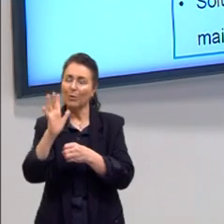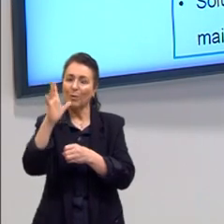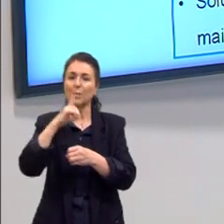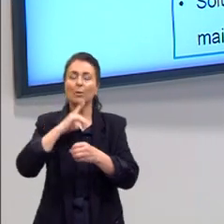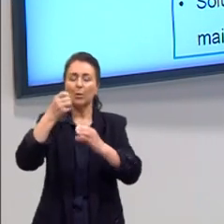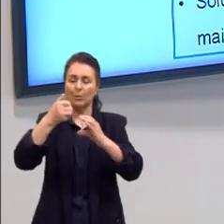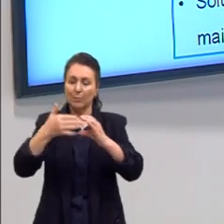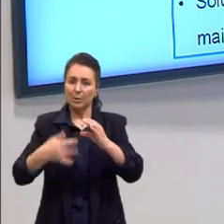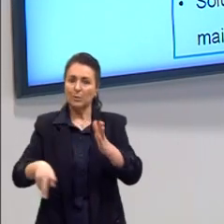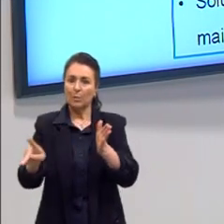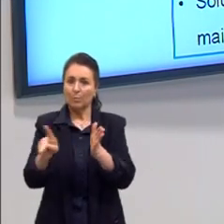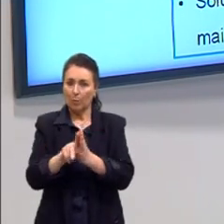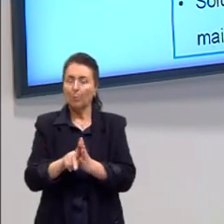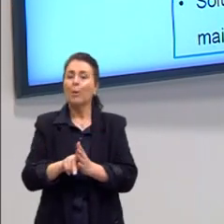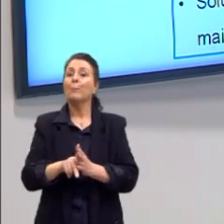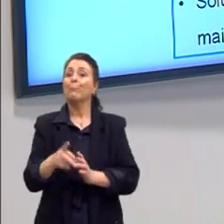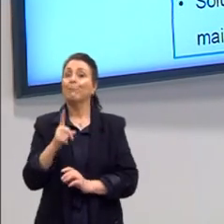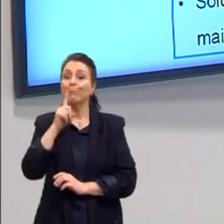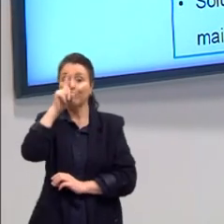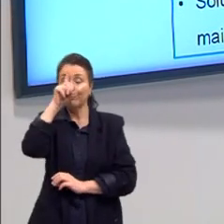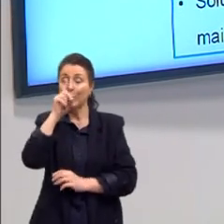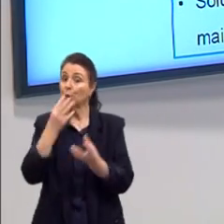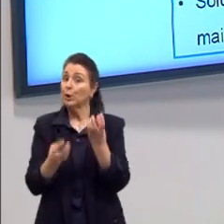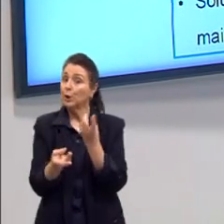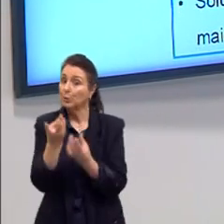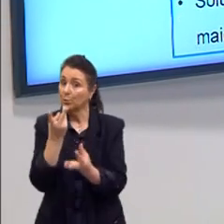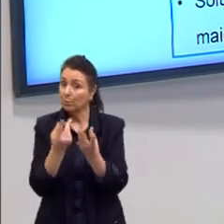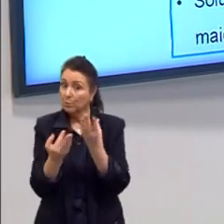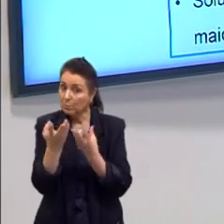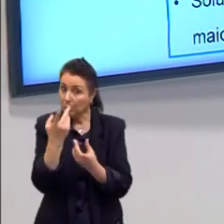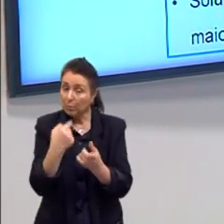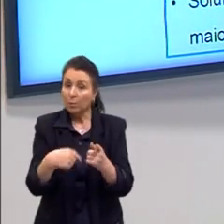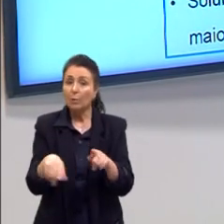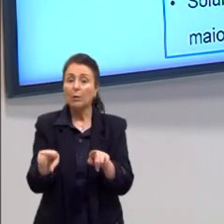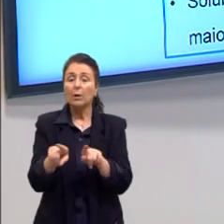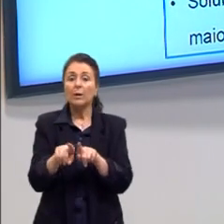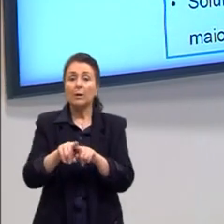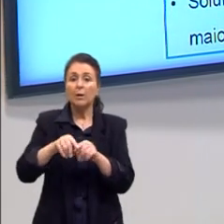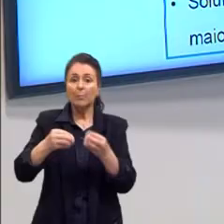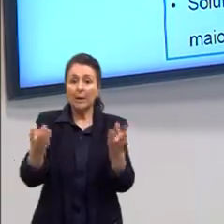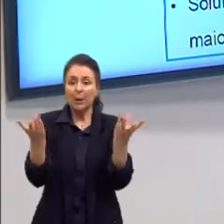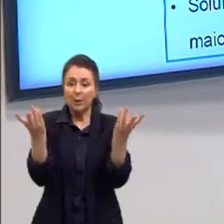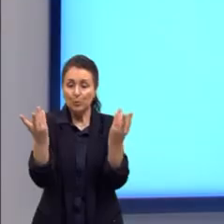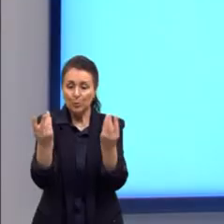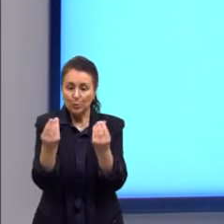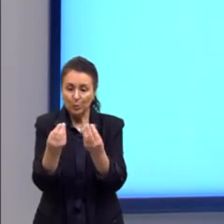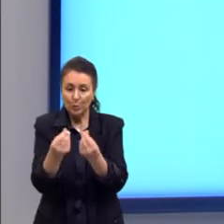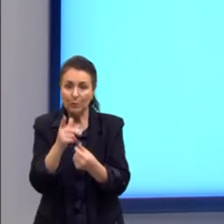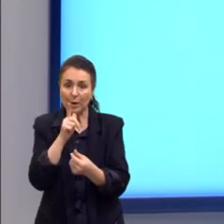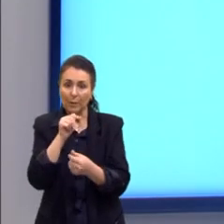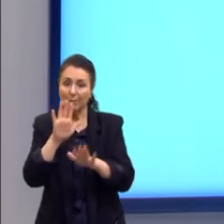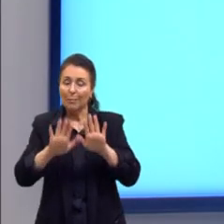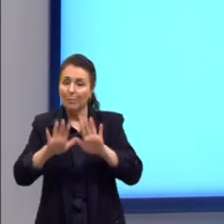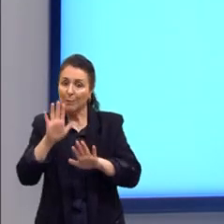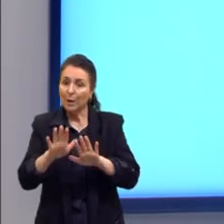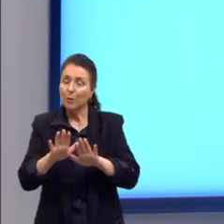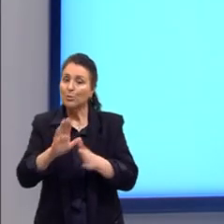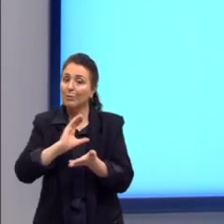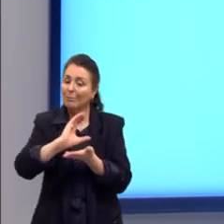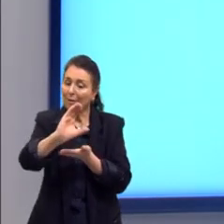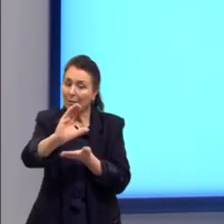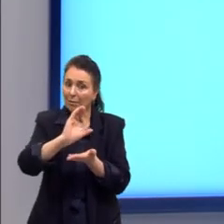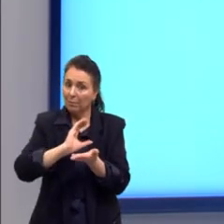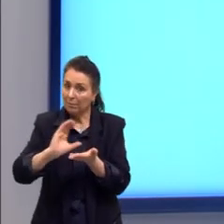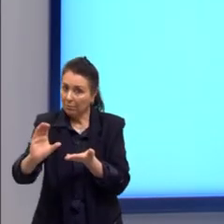é inflamável ela pega fogo e é solúvel em água depende do tamanho da cadeia tá aí vai variar conforme